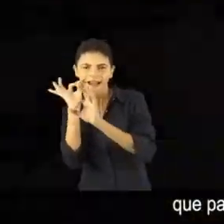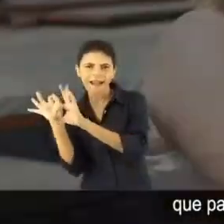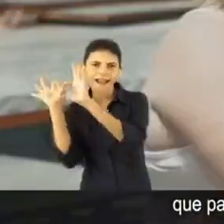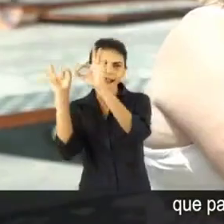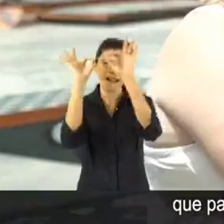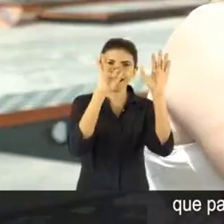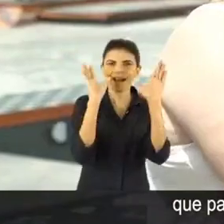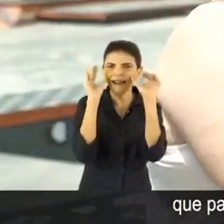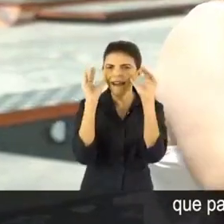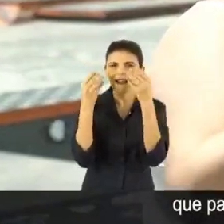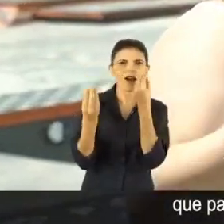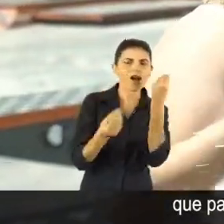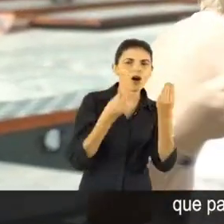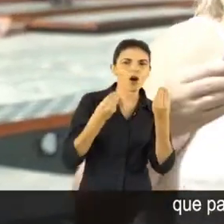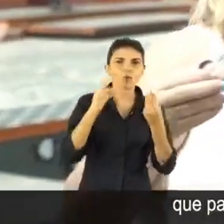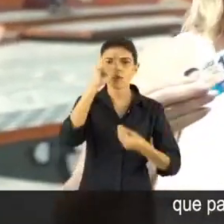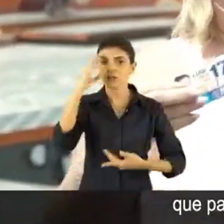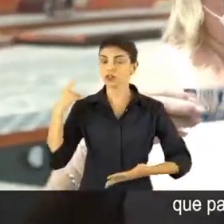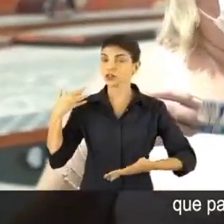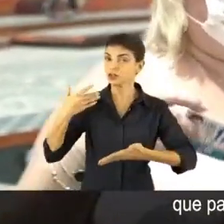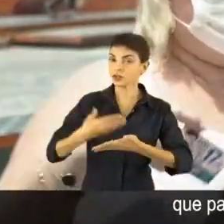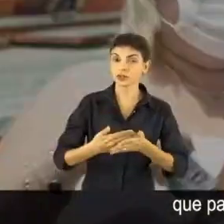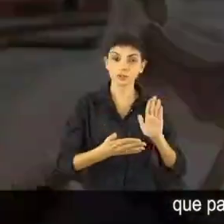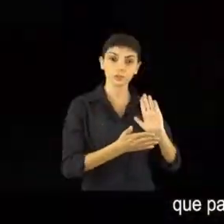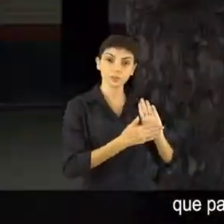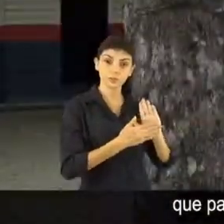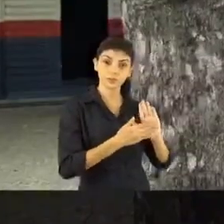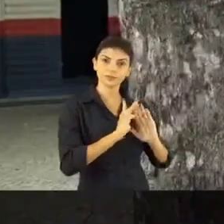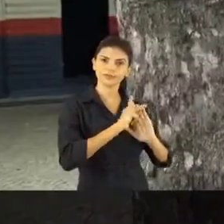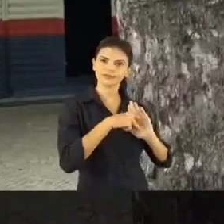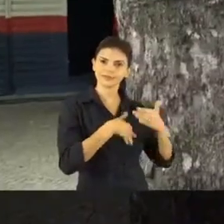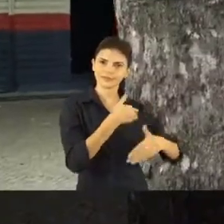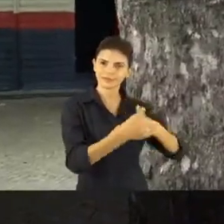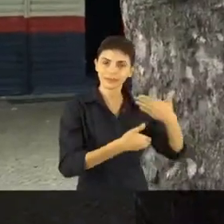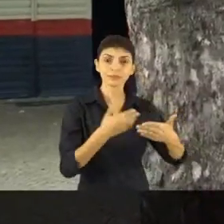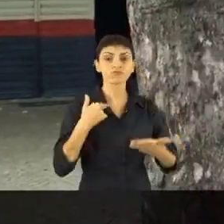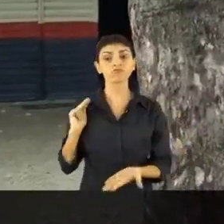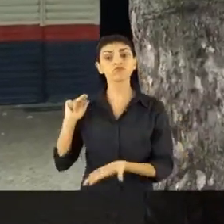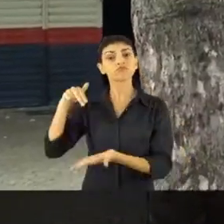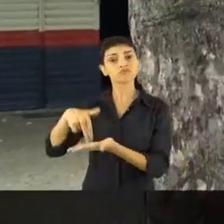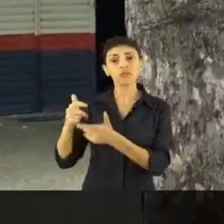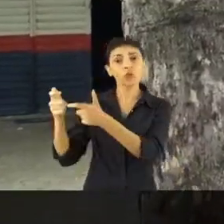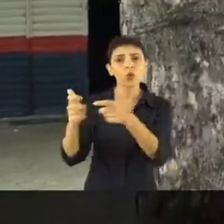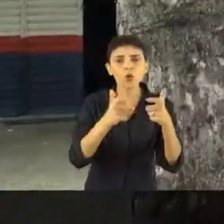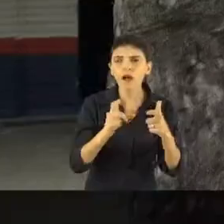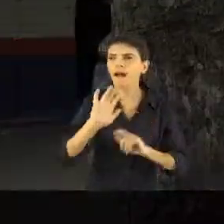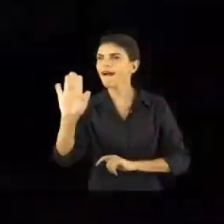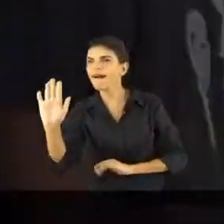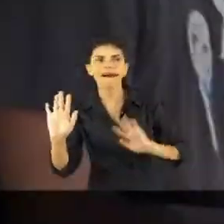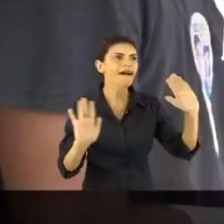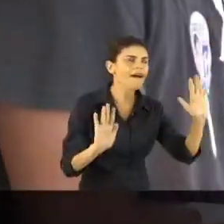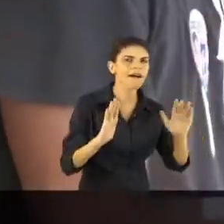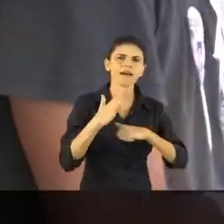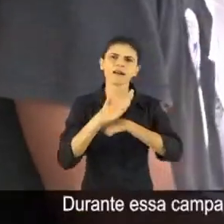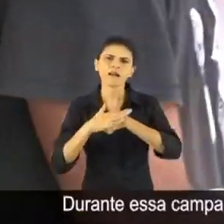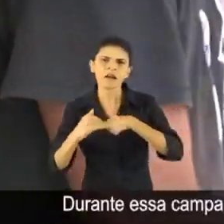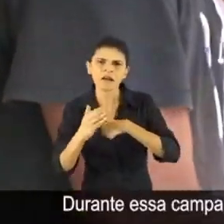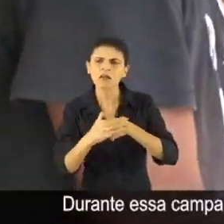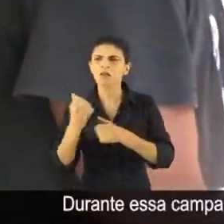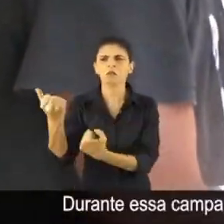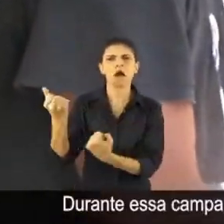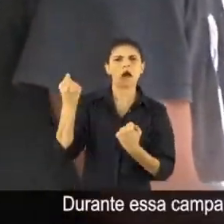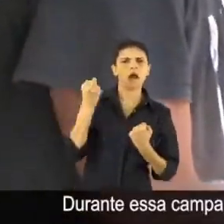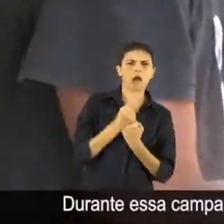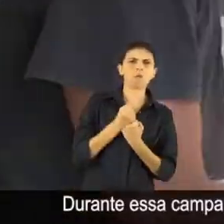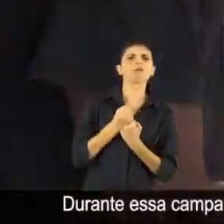parou um minutinho para ouvir nossa história e o nosso projeto. Por onde passei, só recebi carinho, apoio e incentivo.